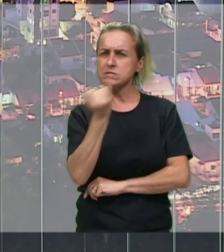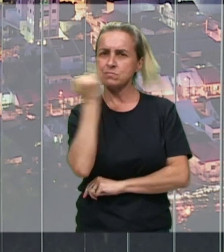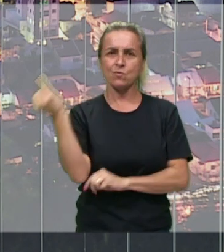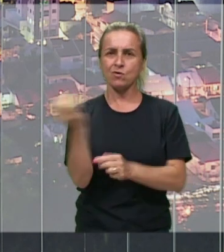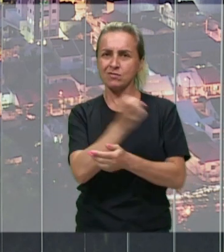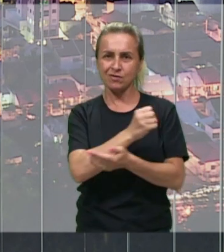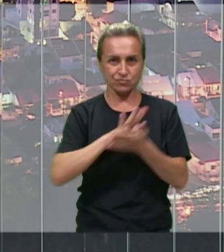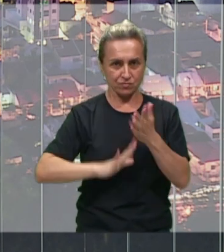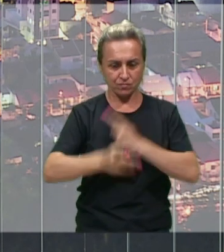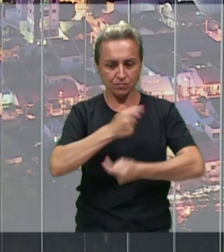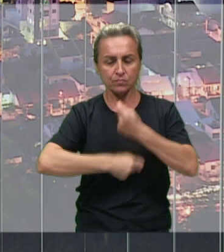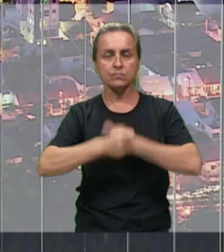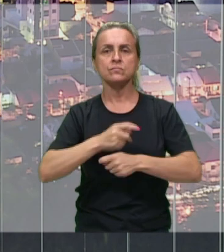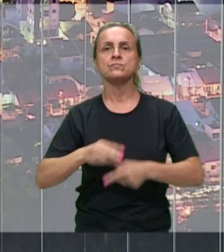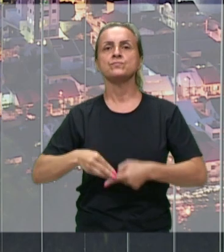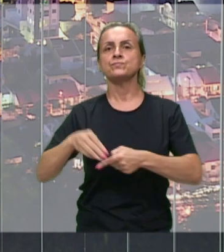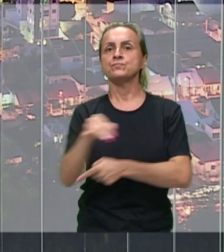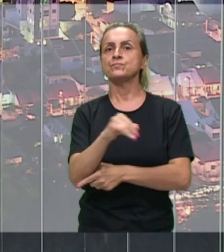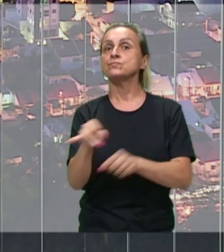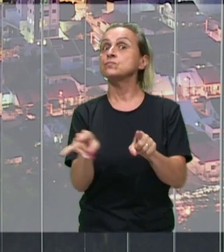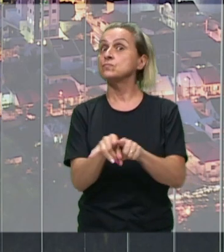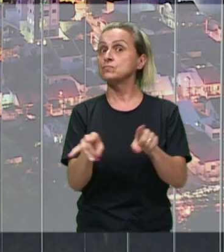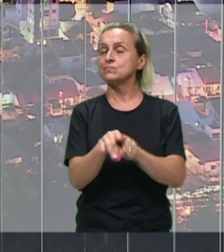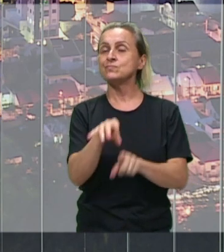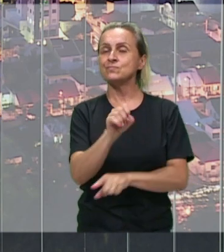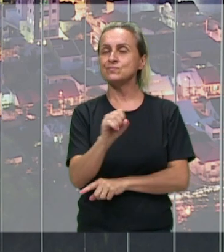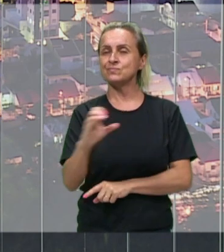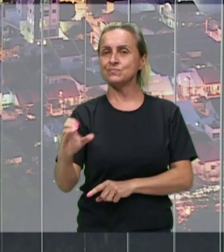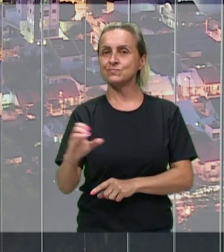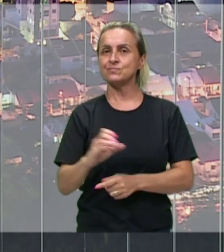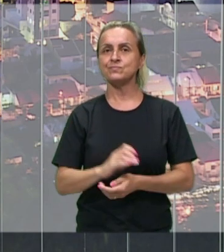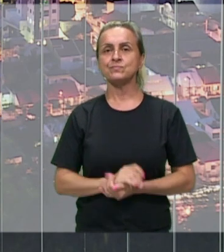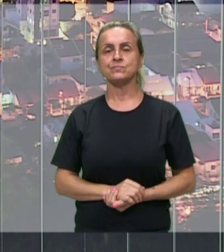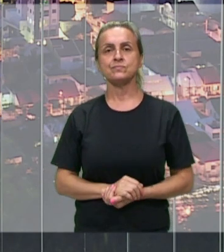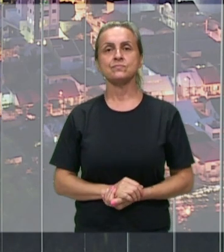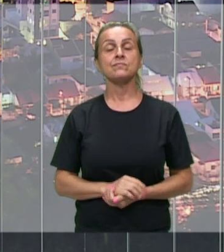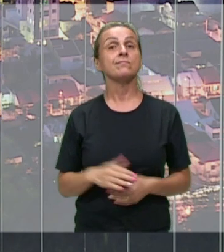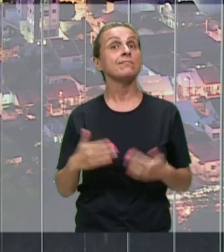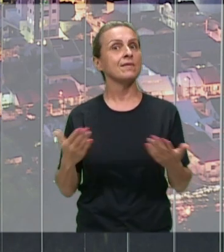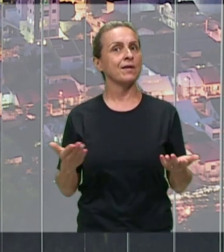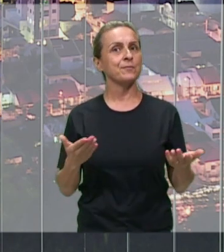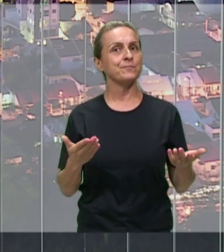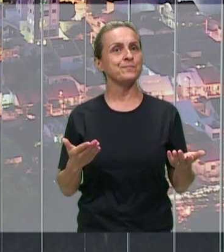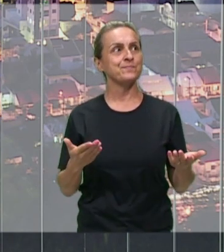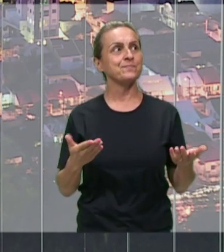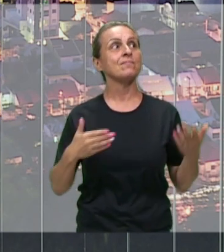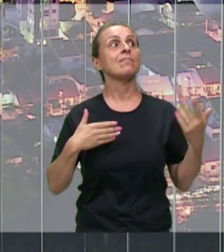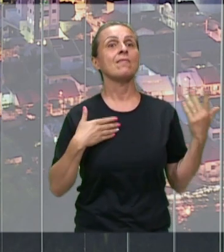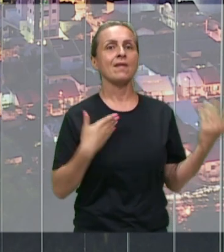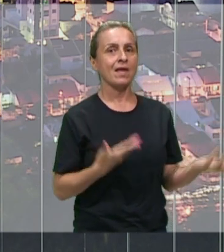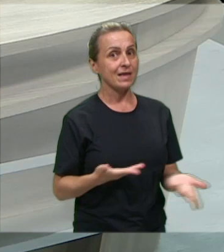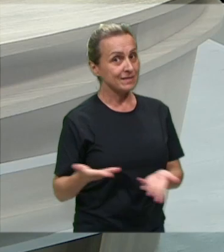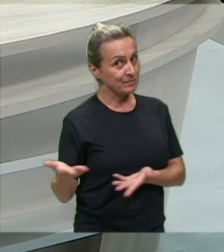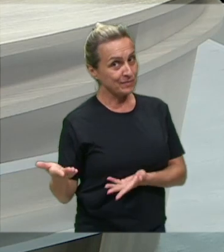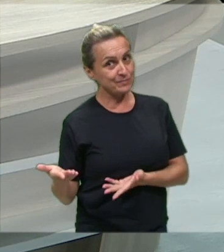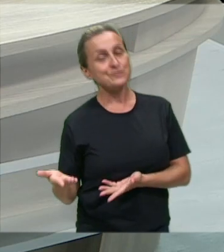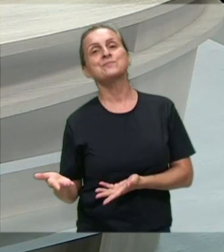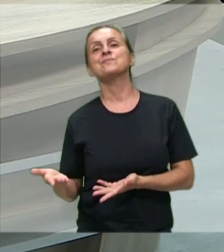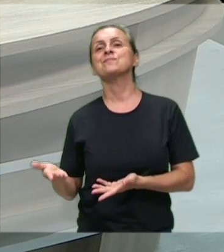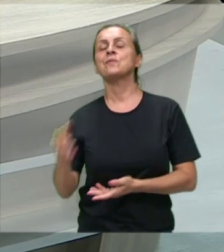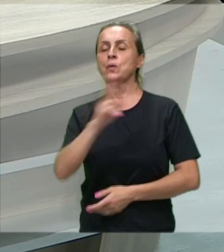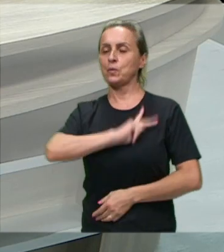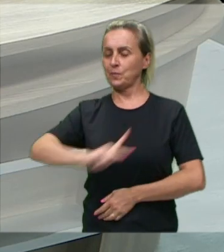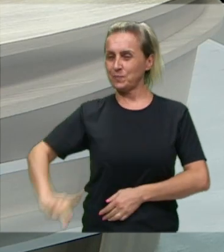atividades econômicas no município e também em Santa Catarina. E para isso nós recebemos hoje o presidente